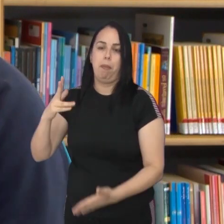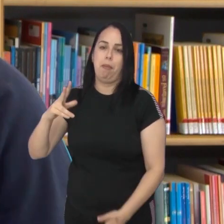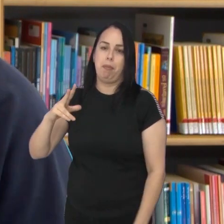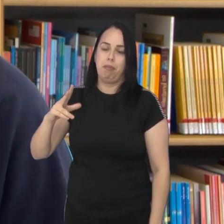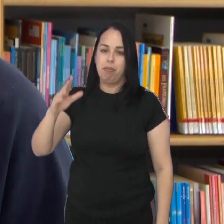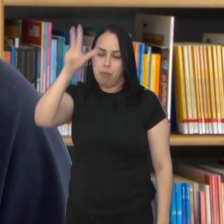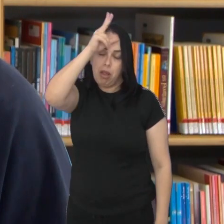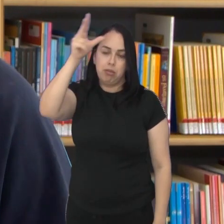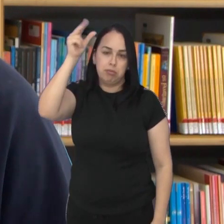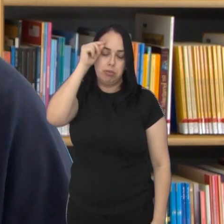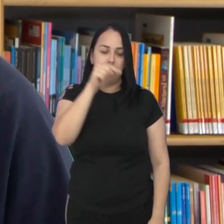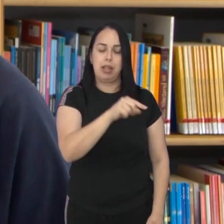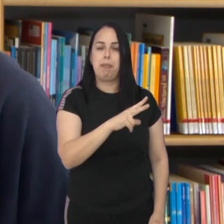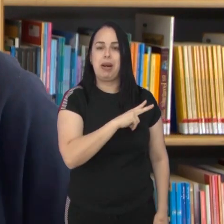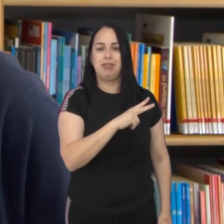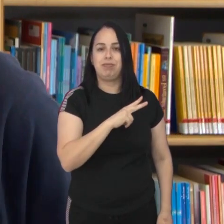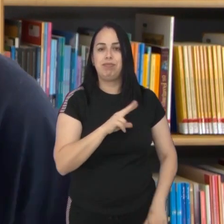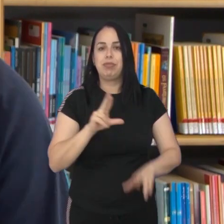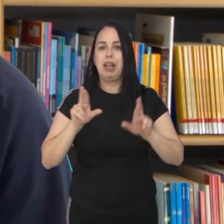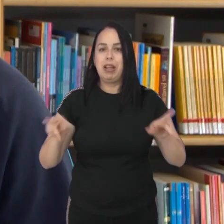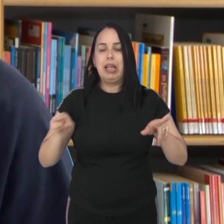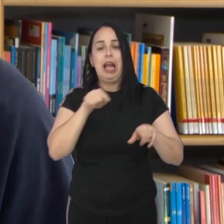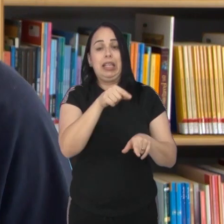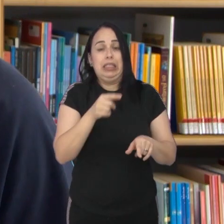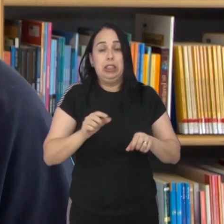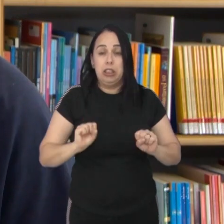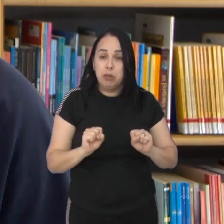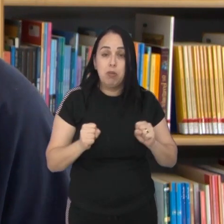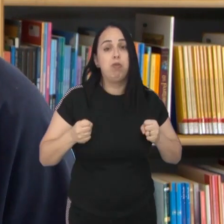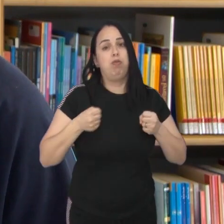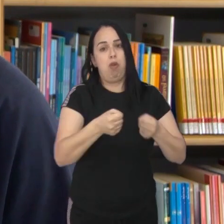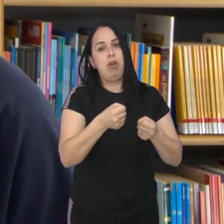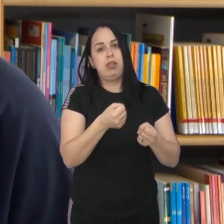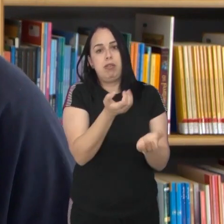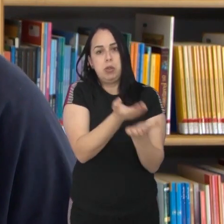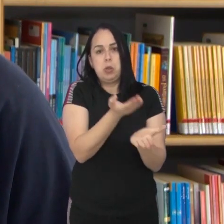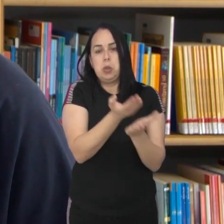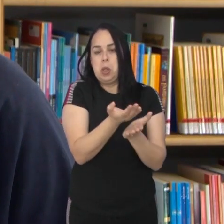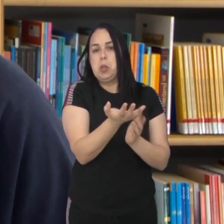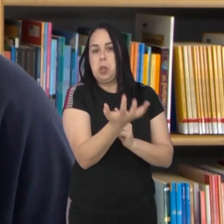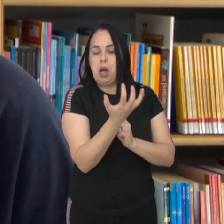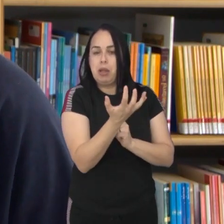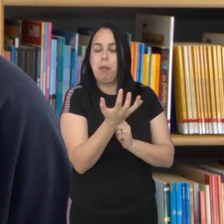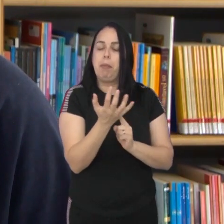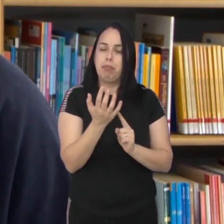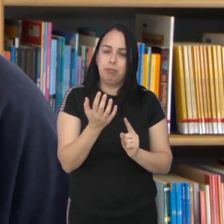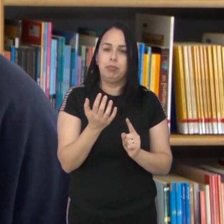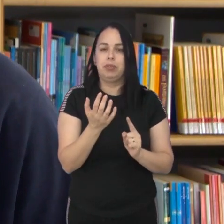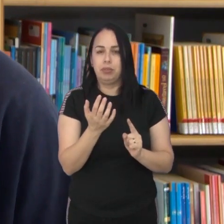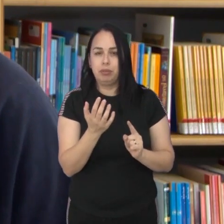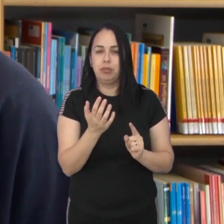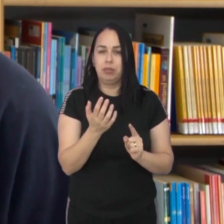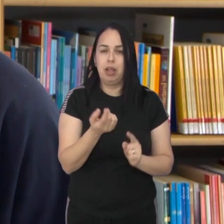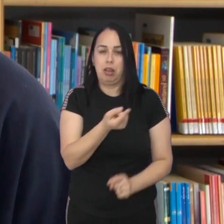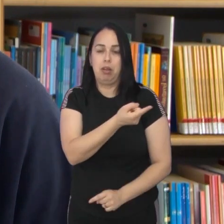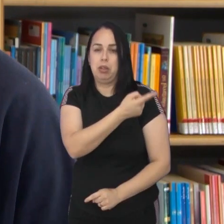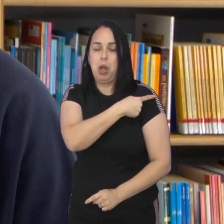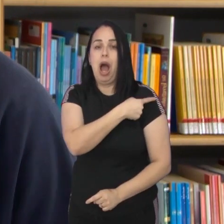para a particular, onde aqui eles intensificam mesmo essa parte de estudo, né? Foi no